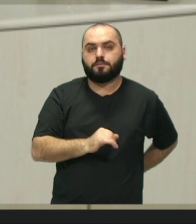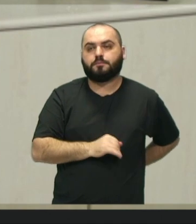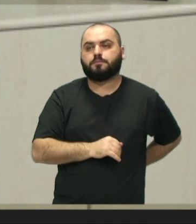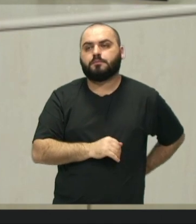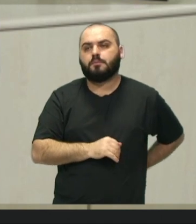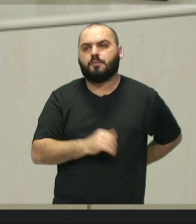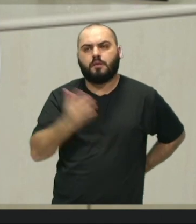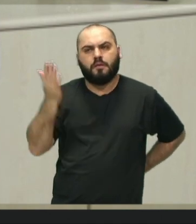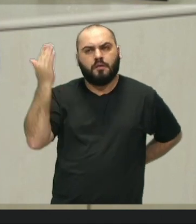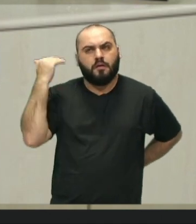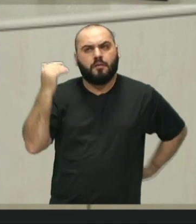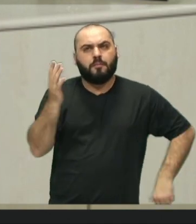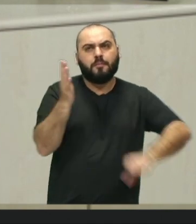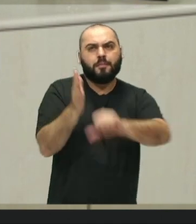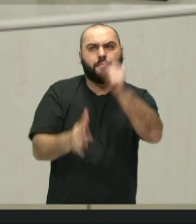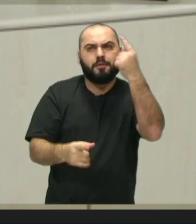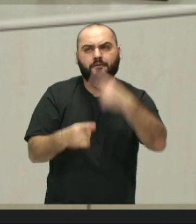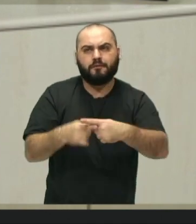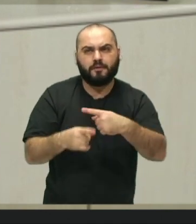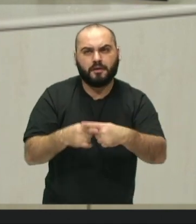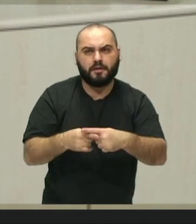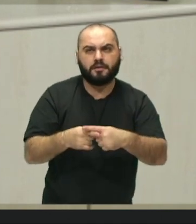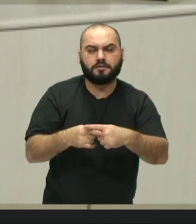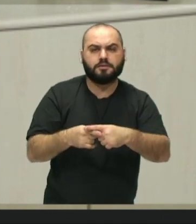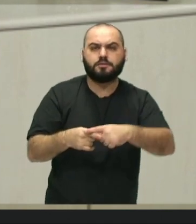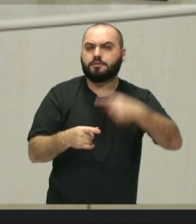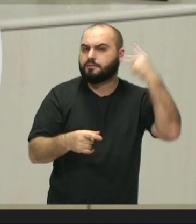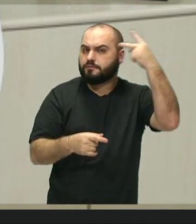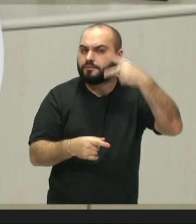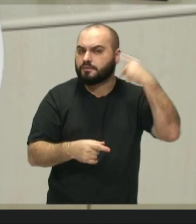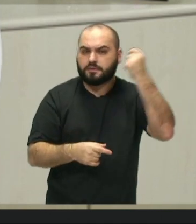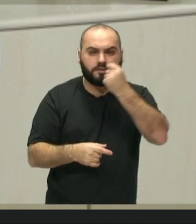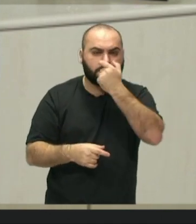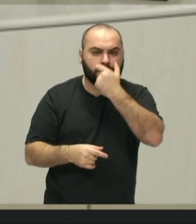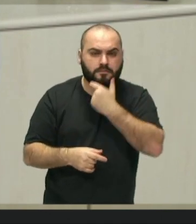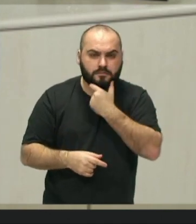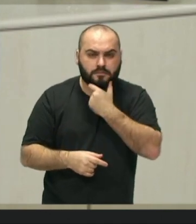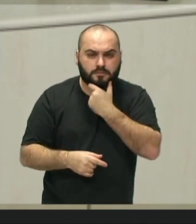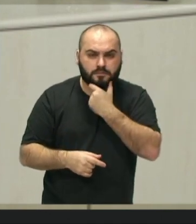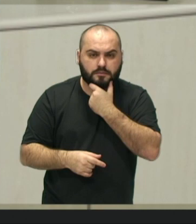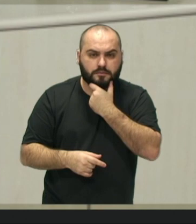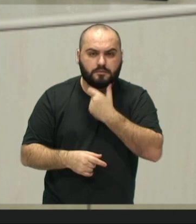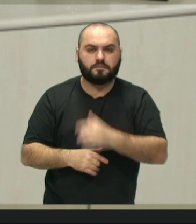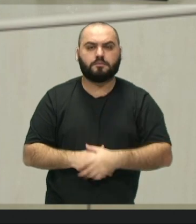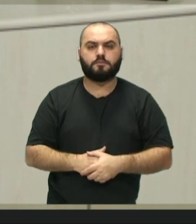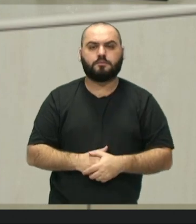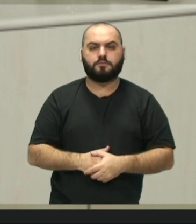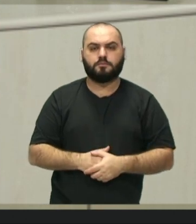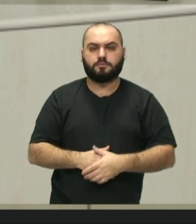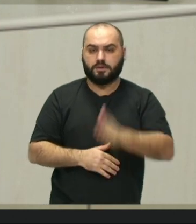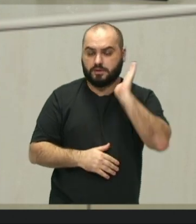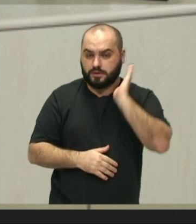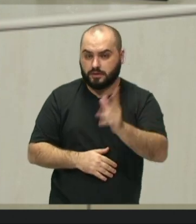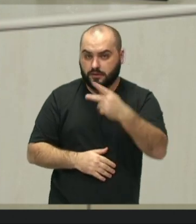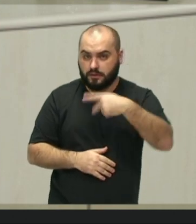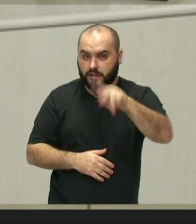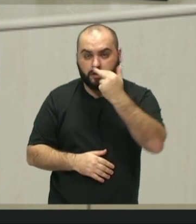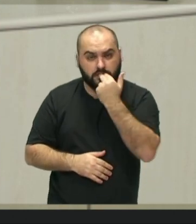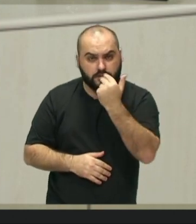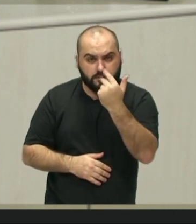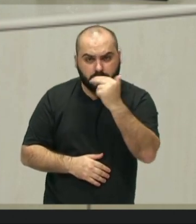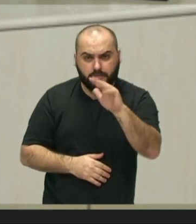Oportunidade daquele primeiro exercício de mandato do atual prefeito José Morastoni, e naquela situação foram